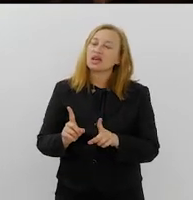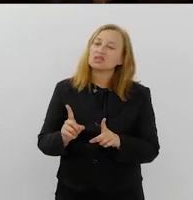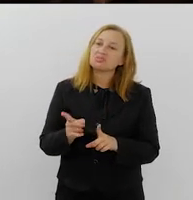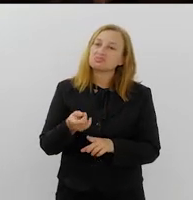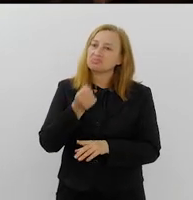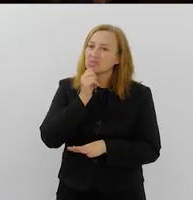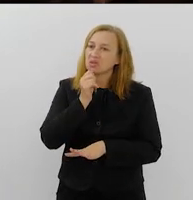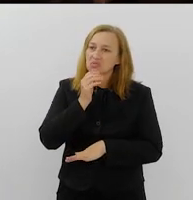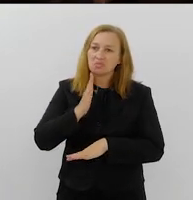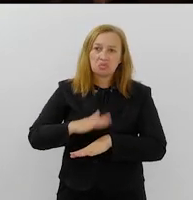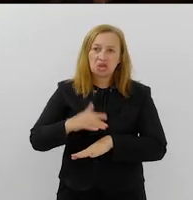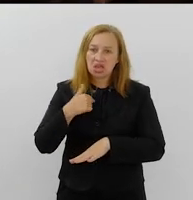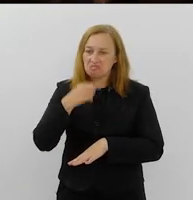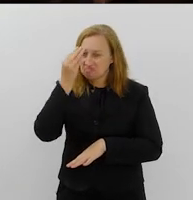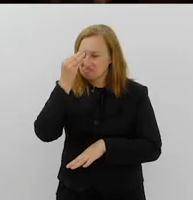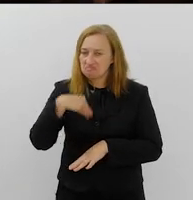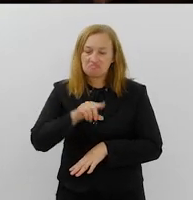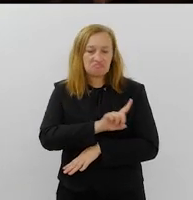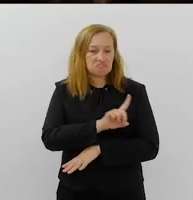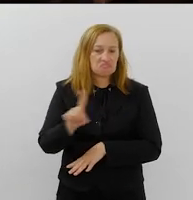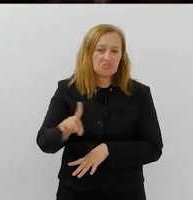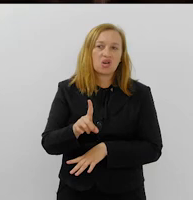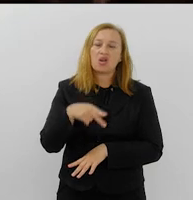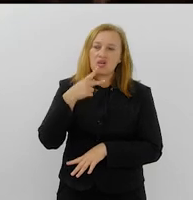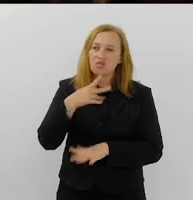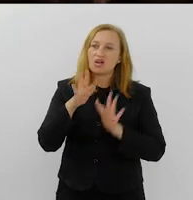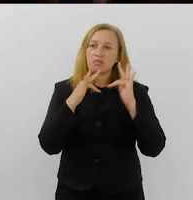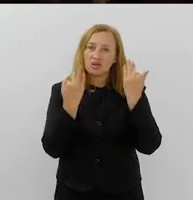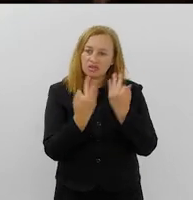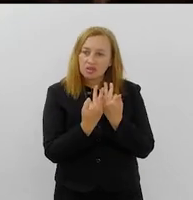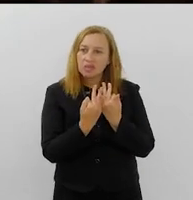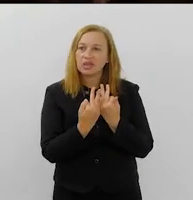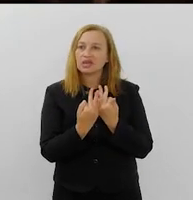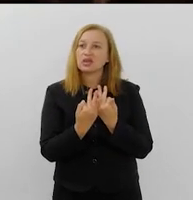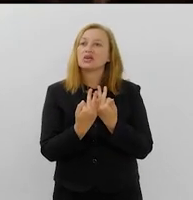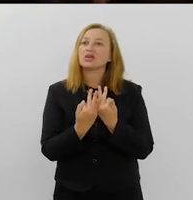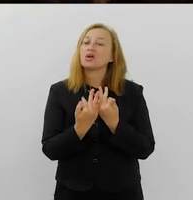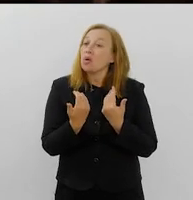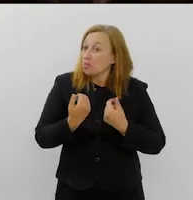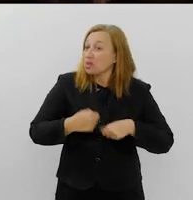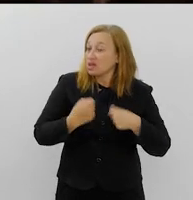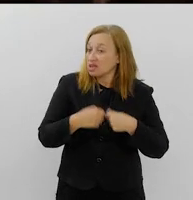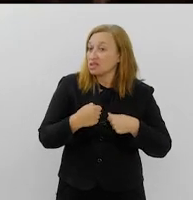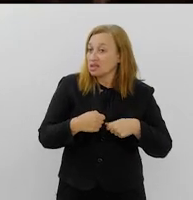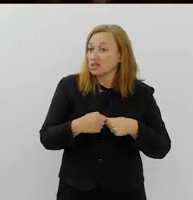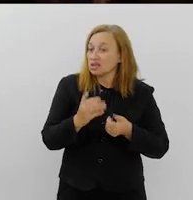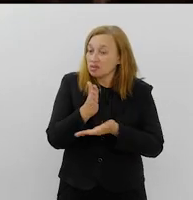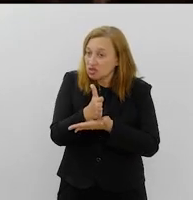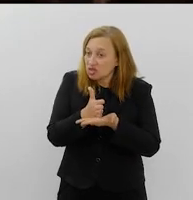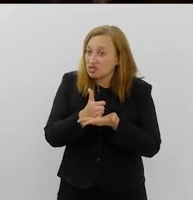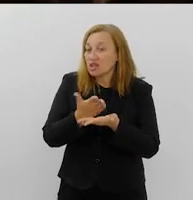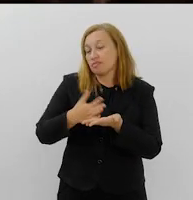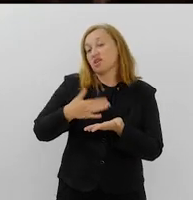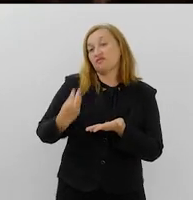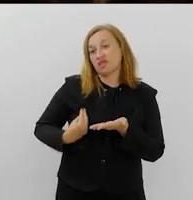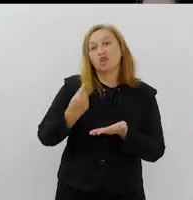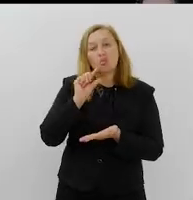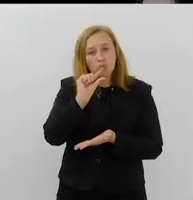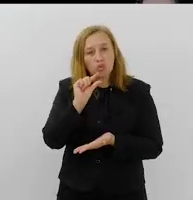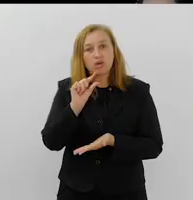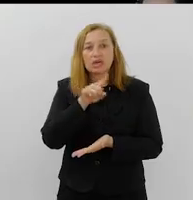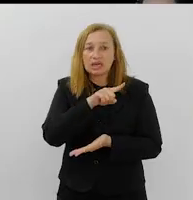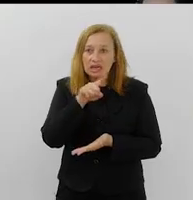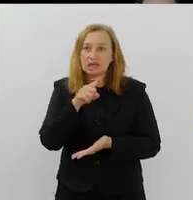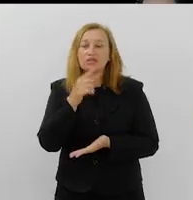religioso, mas que em nenhum momento eu me arrependi disso. E digo aos meus familiares que eu preciso me dividir um